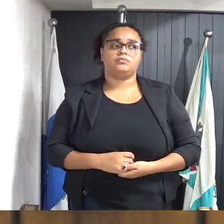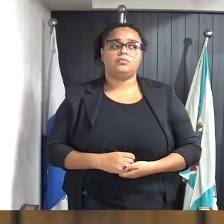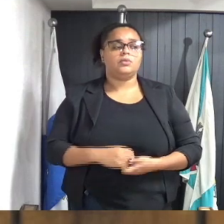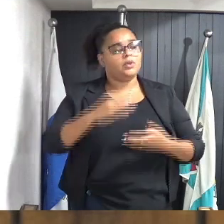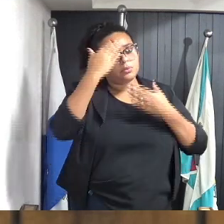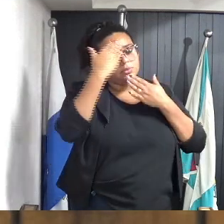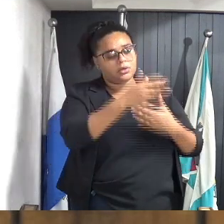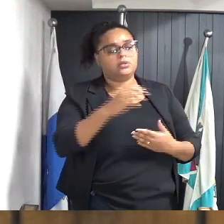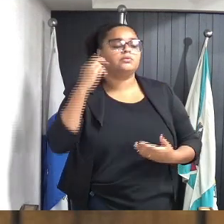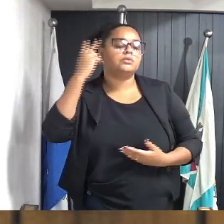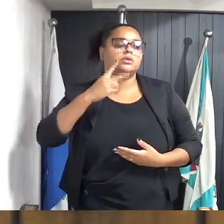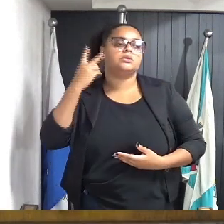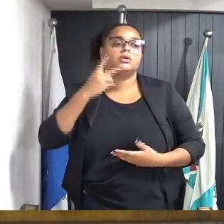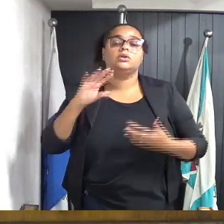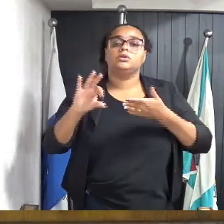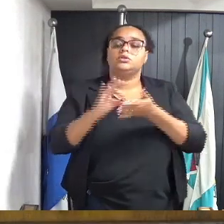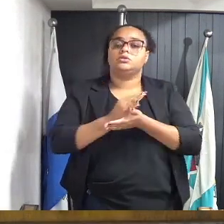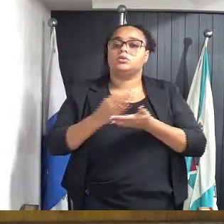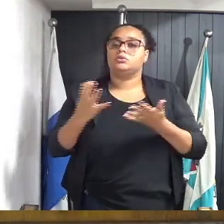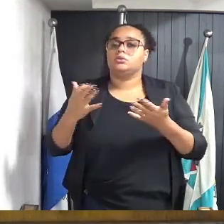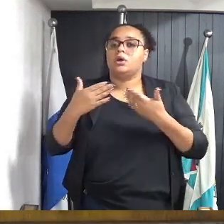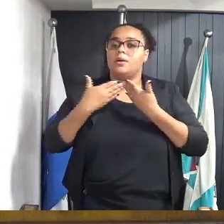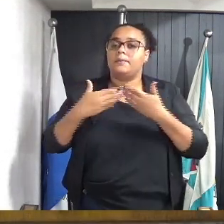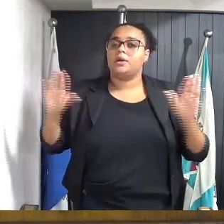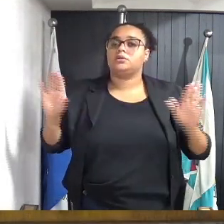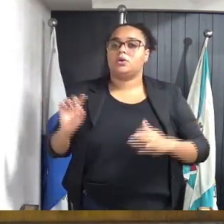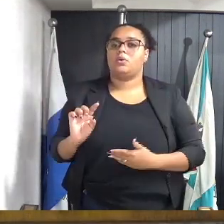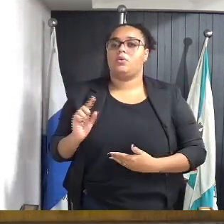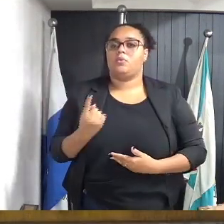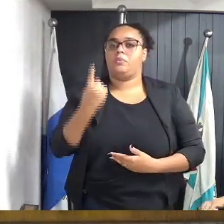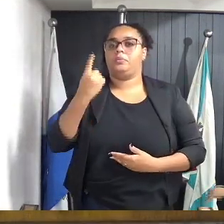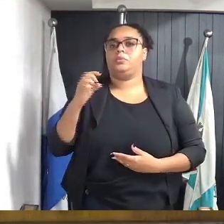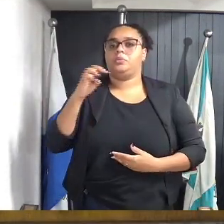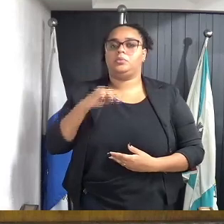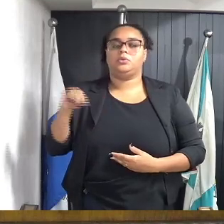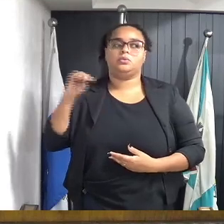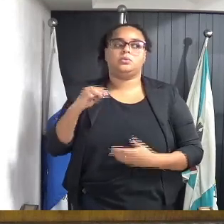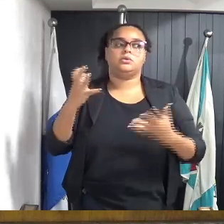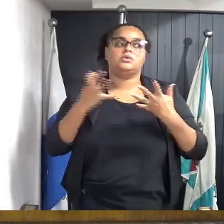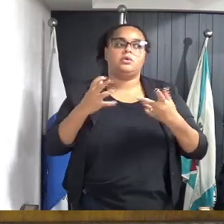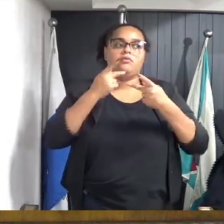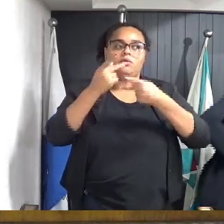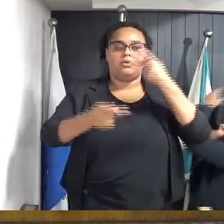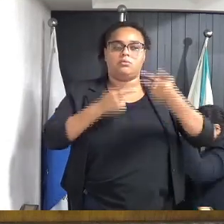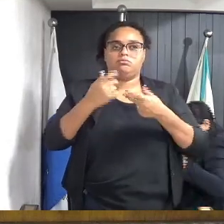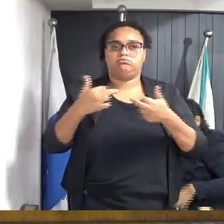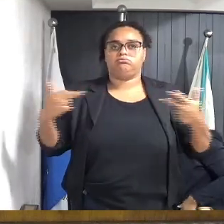Obrigado, vereadora. As discussões estão abertas por um minuto, aqueles que quiserem fazer uso da palavra.